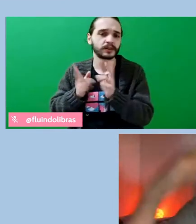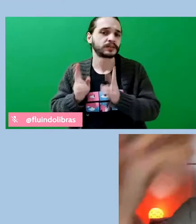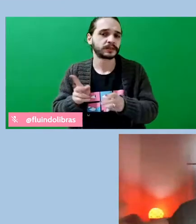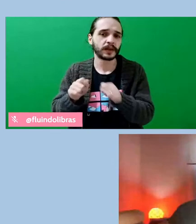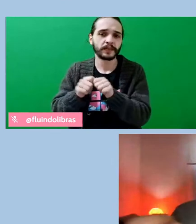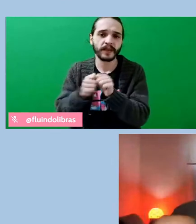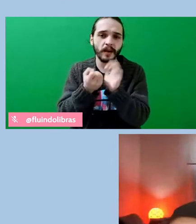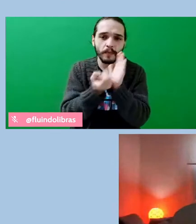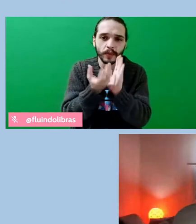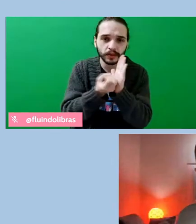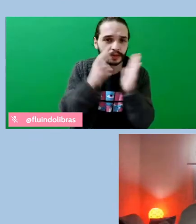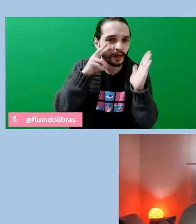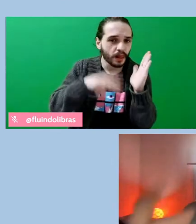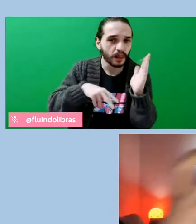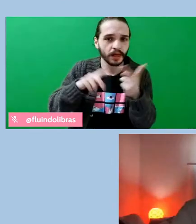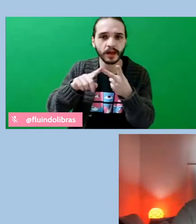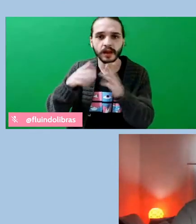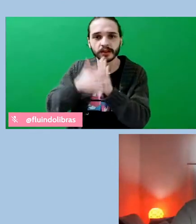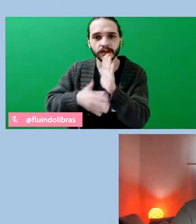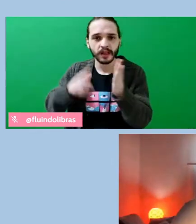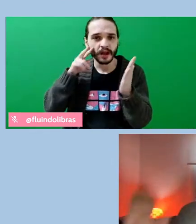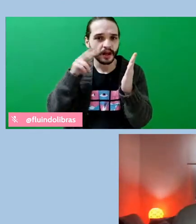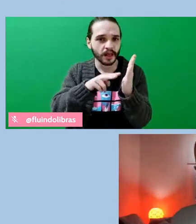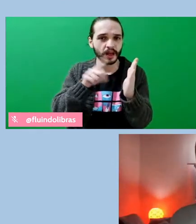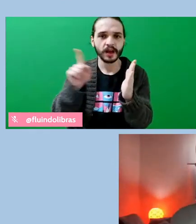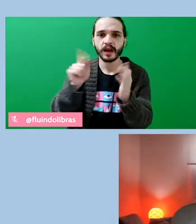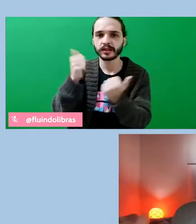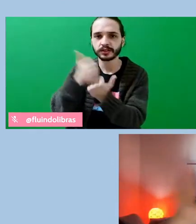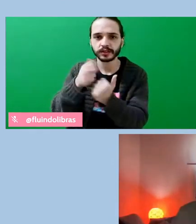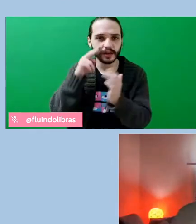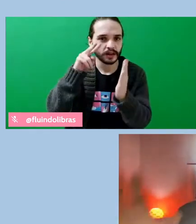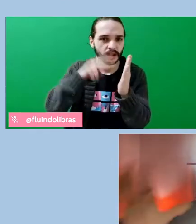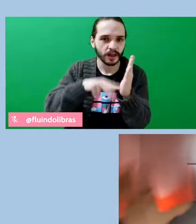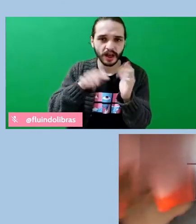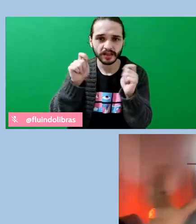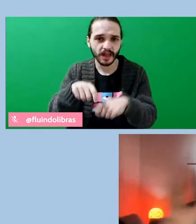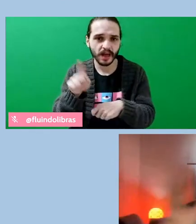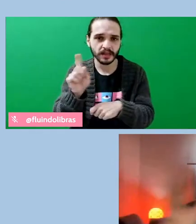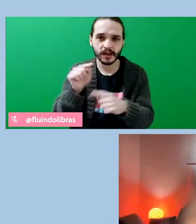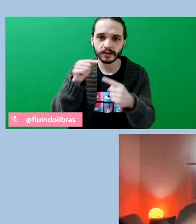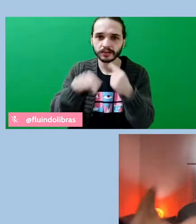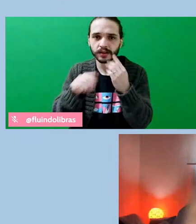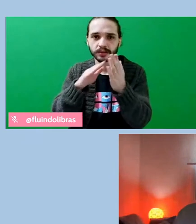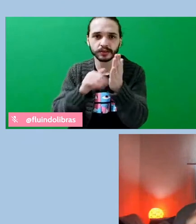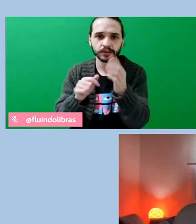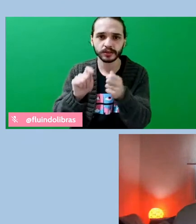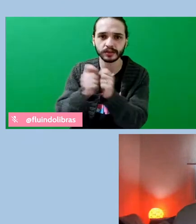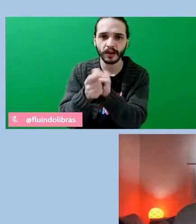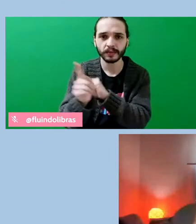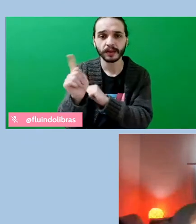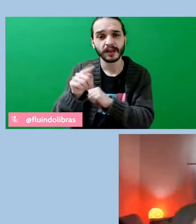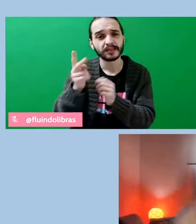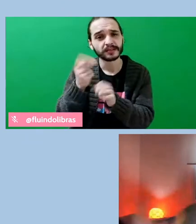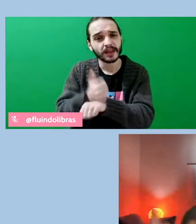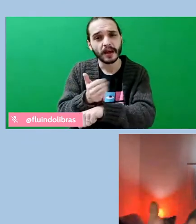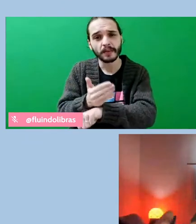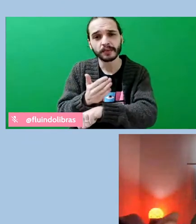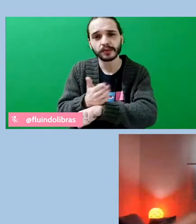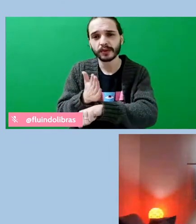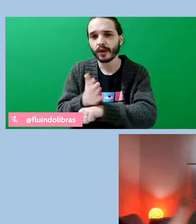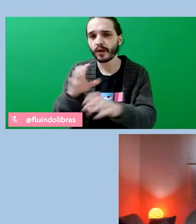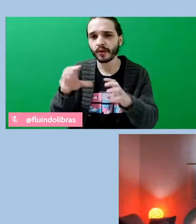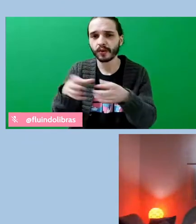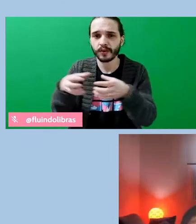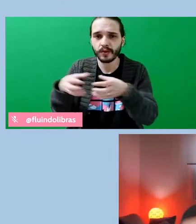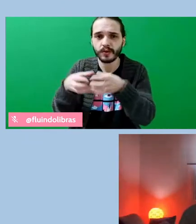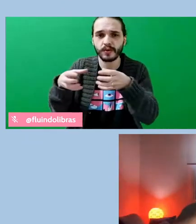lê, o ator lê, o cardápio lê, daí fala, ah, não, tem que cortar a locação. Ah, isso aí não dá para filmar. Ele é o tempo inteiro, seja o público, o